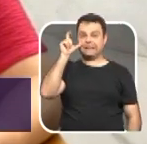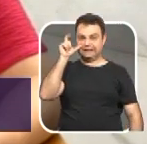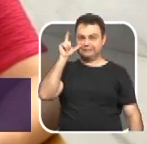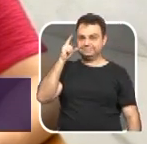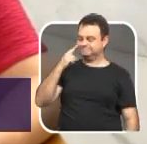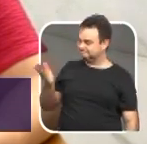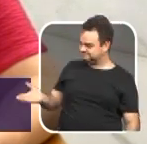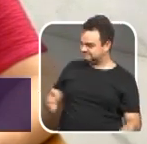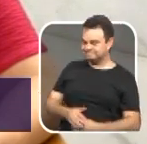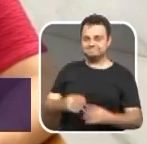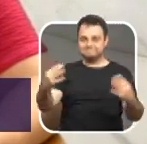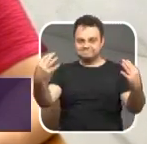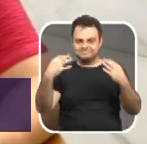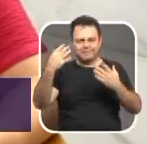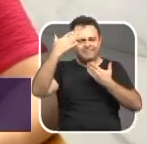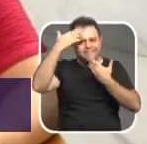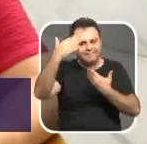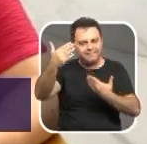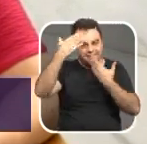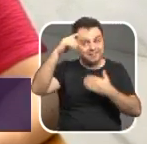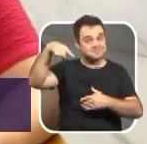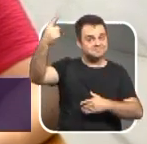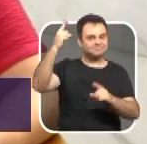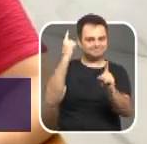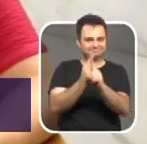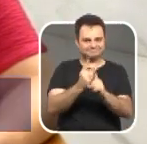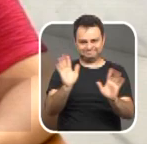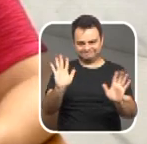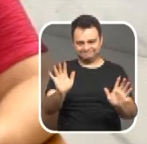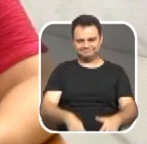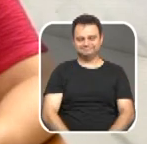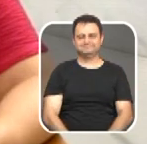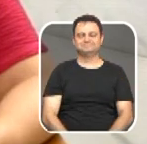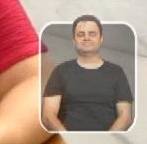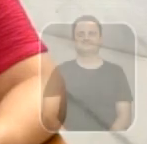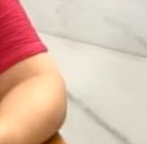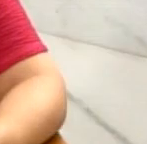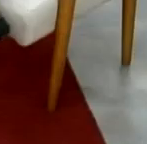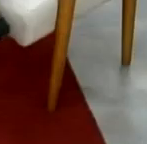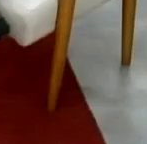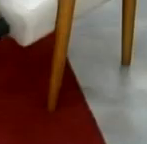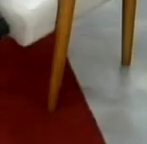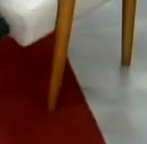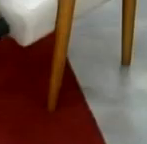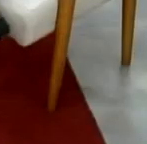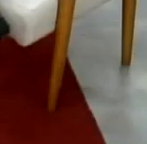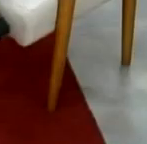Facebook e no Instagram. Muito obrigada pela companhia e até o próximo programa.